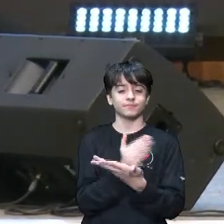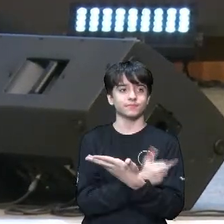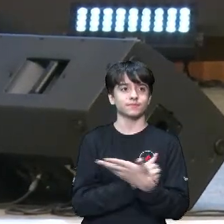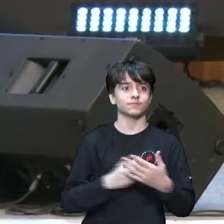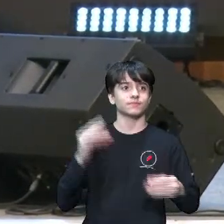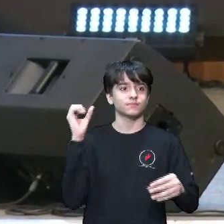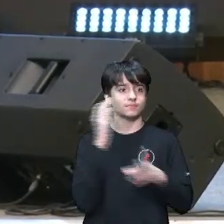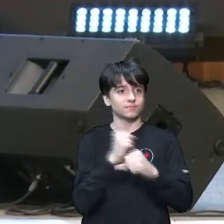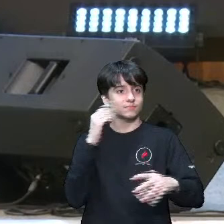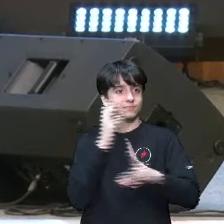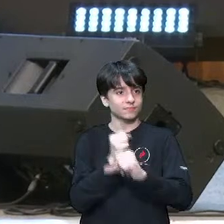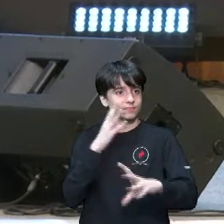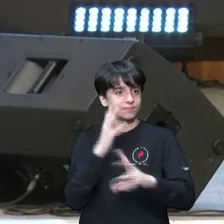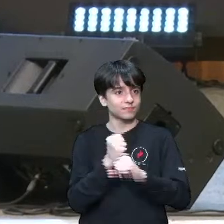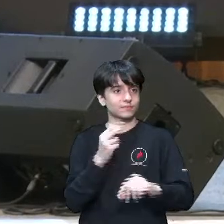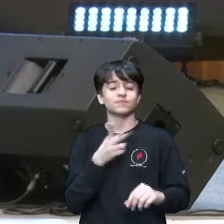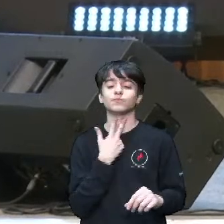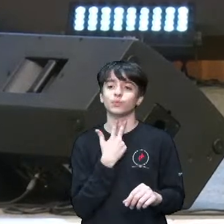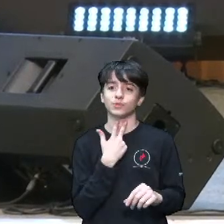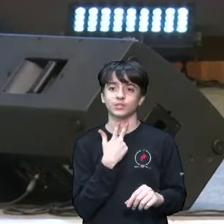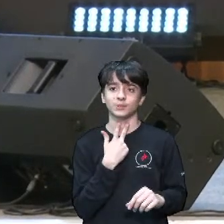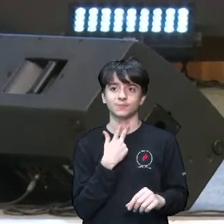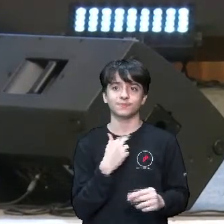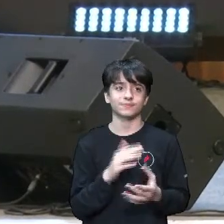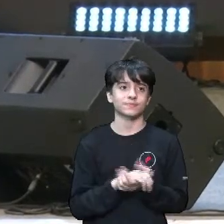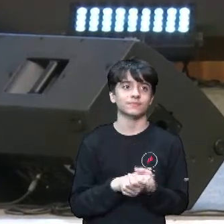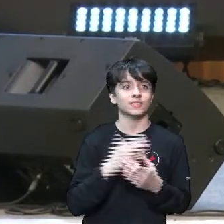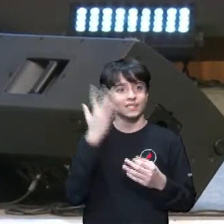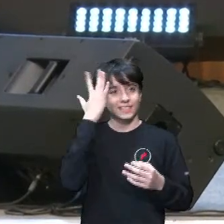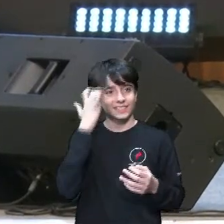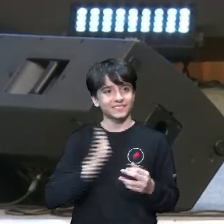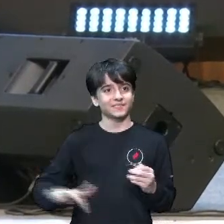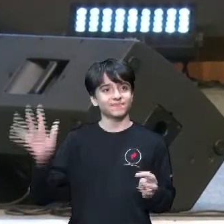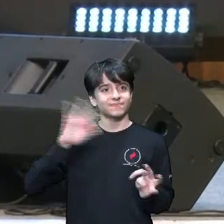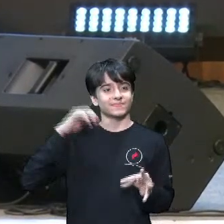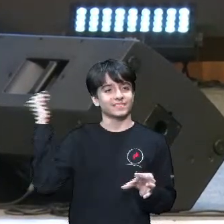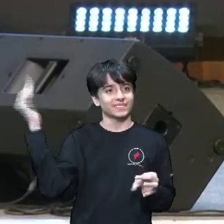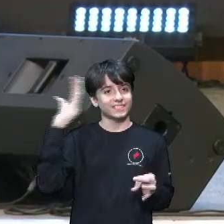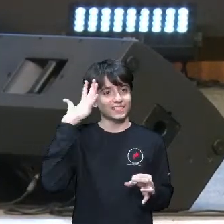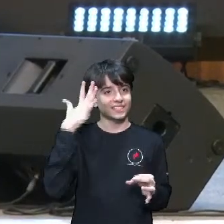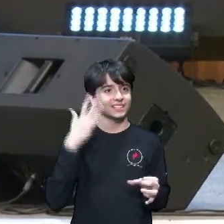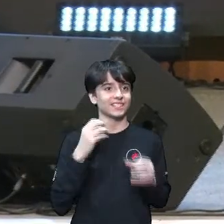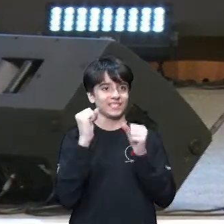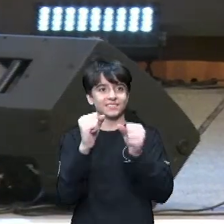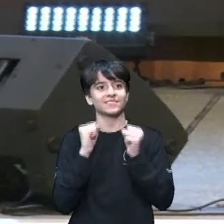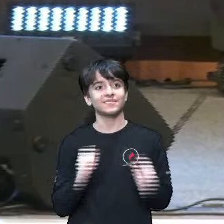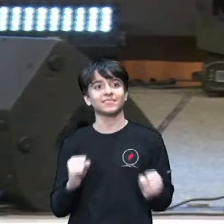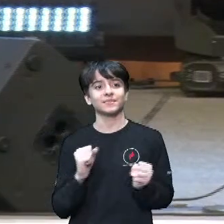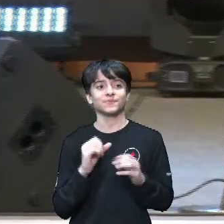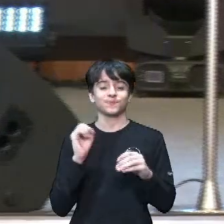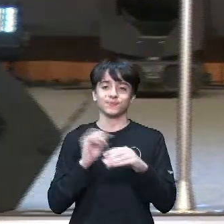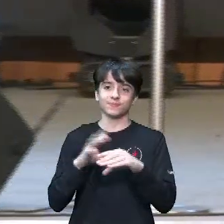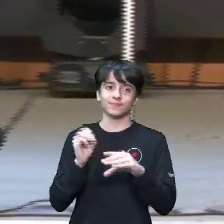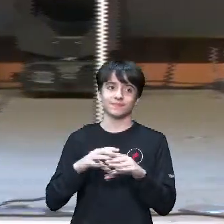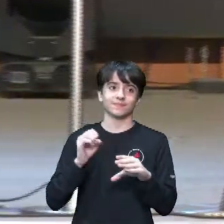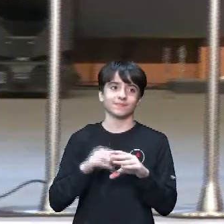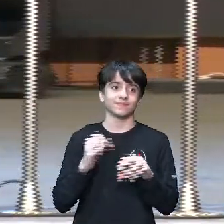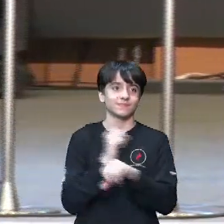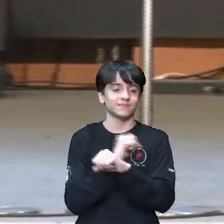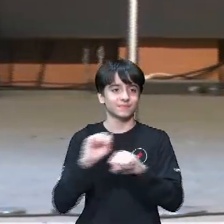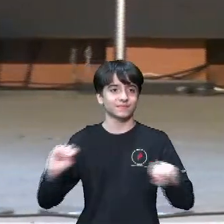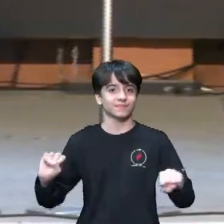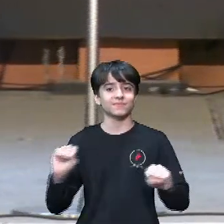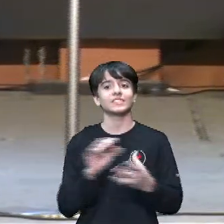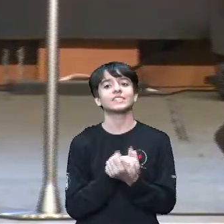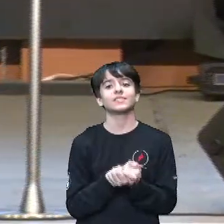você dimensionar a graça que tem numa oferta, a graça que tem num ato de ofertar para Deus.